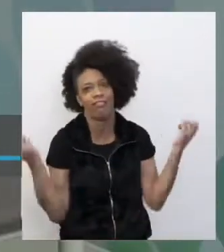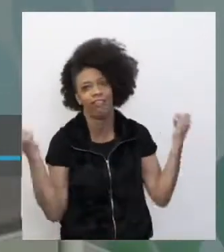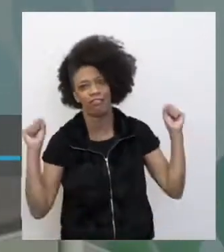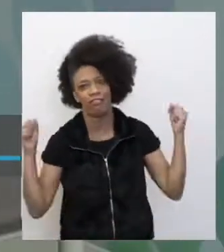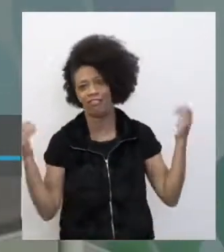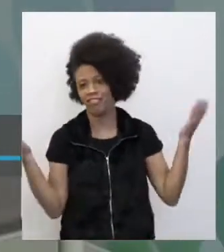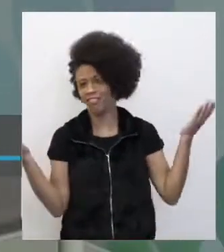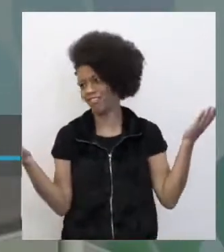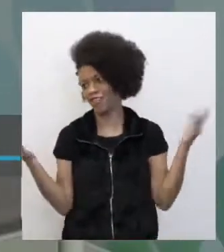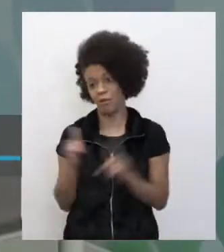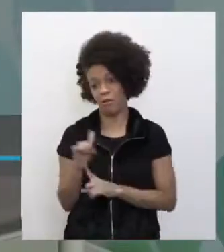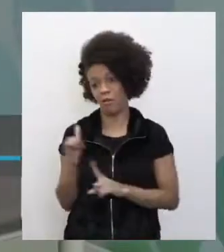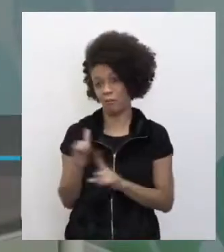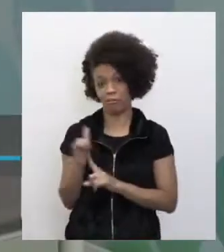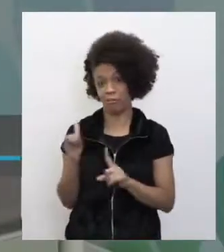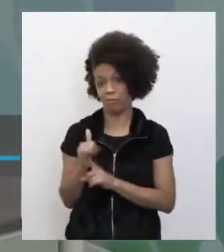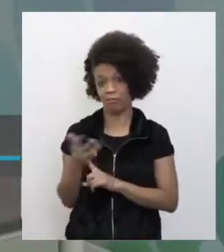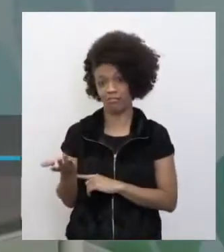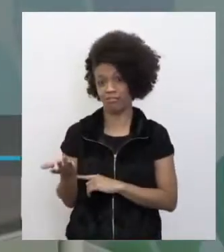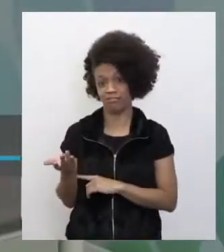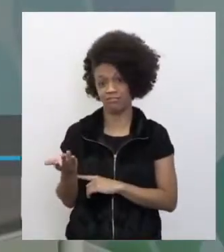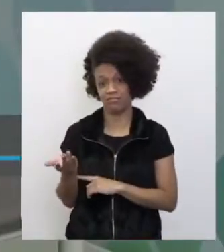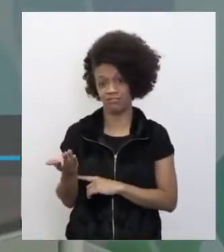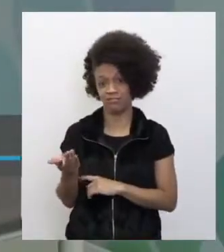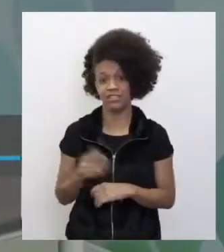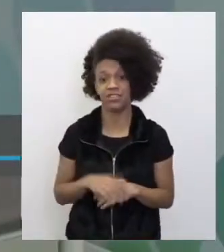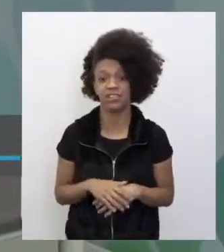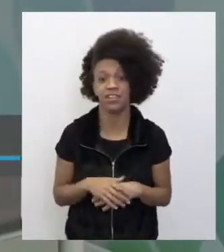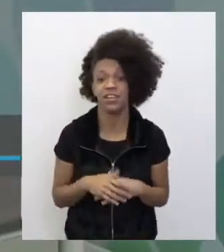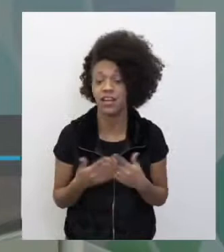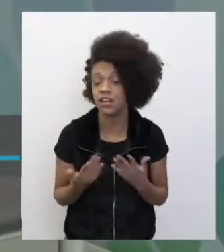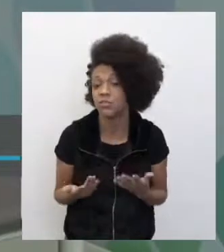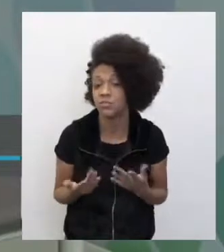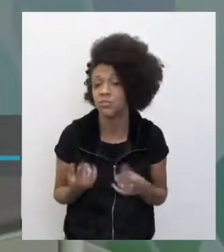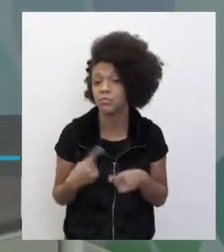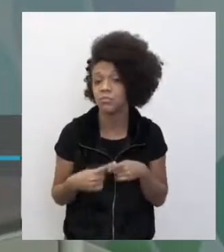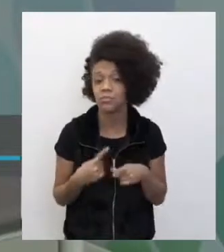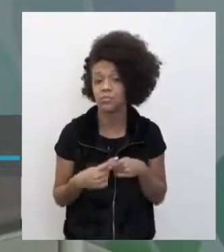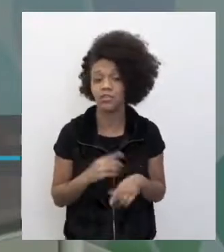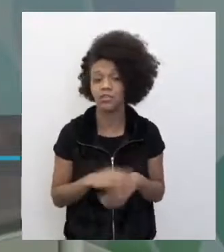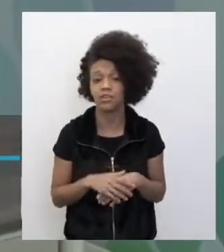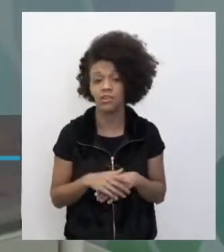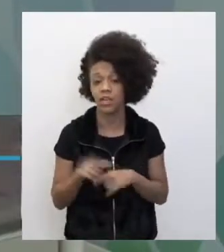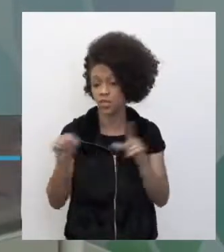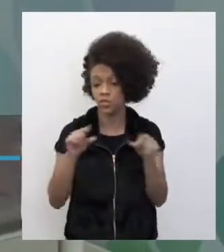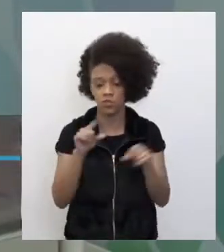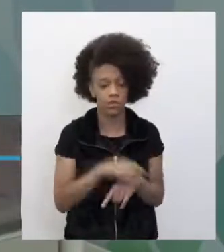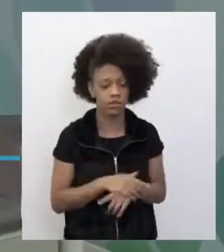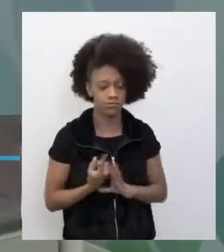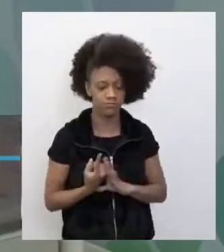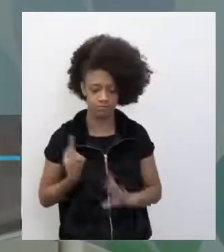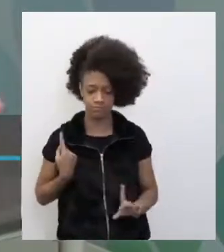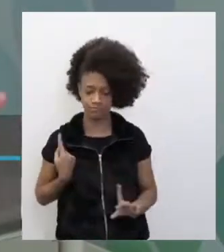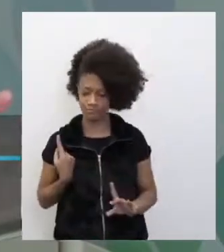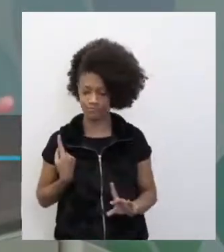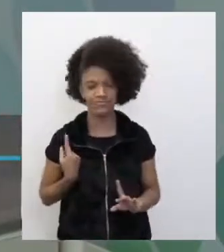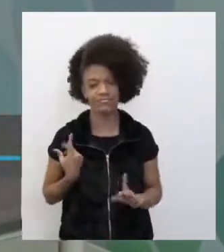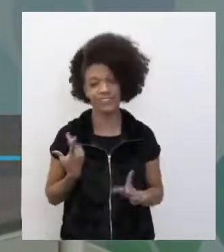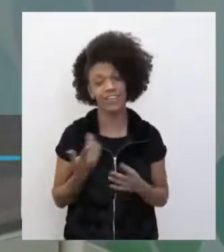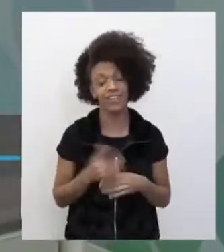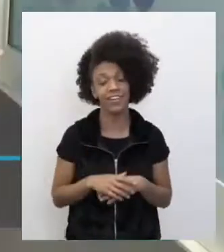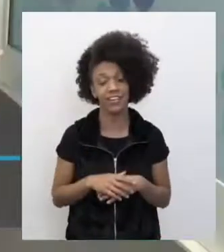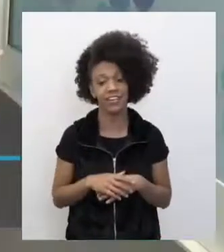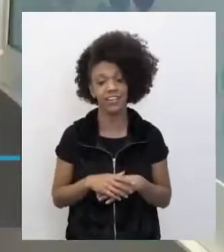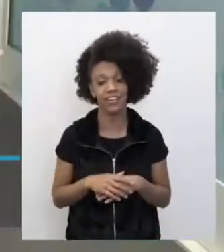né? O bullying, no termo nem existia o termo bullying, né? Era humilhação mesmo, né? Porque escolhiam todo mundo e eu ficava lá, né? Era o último, então...